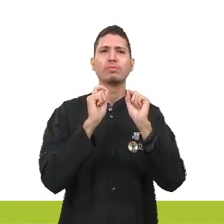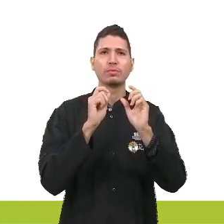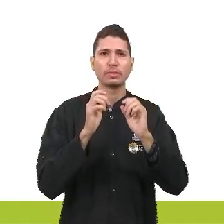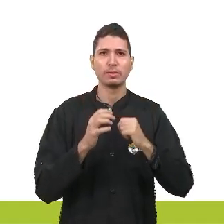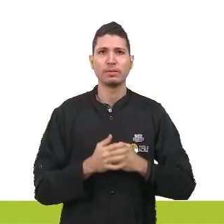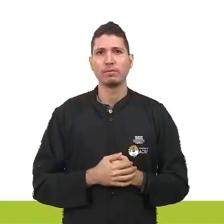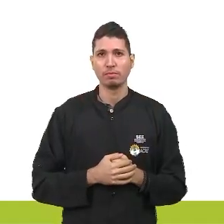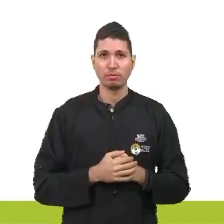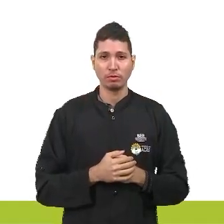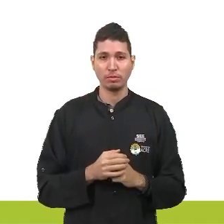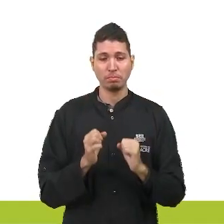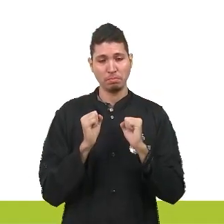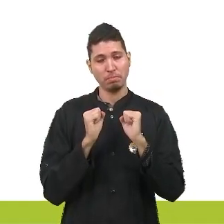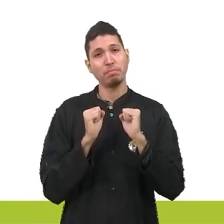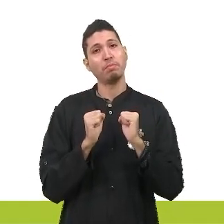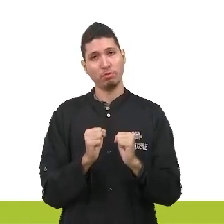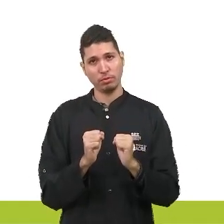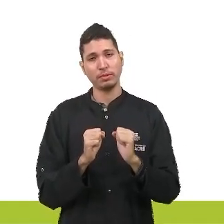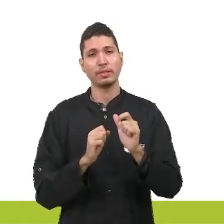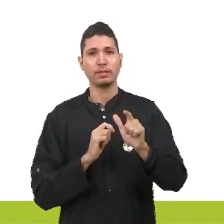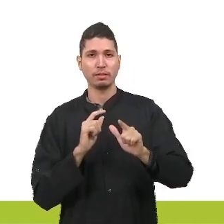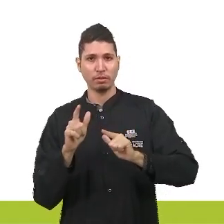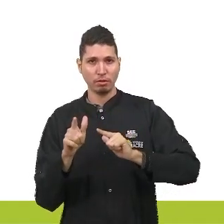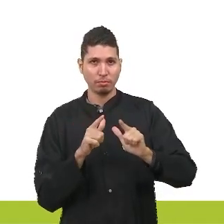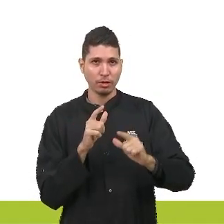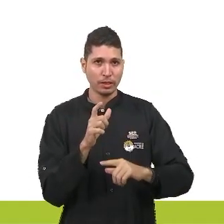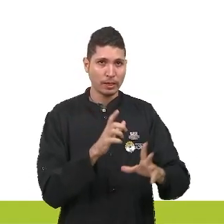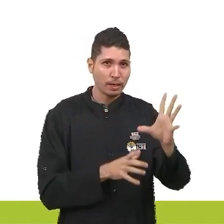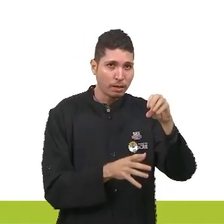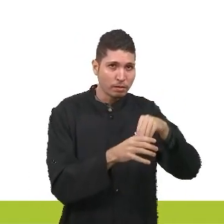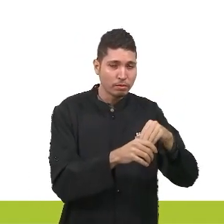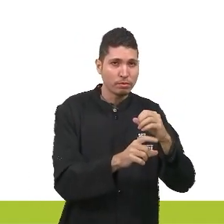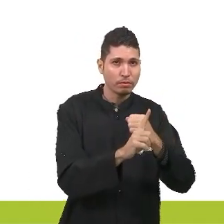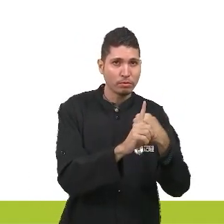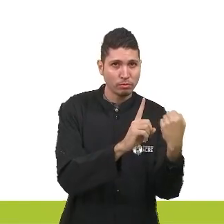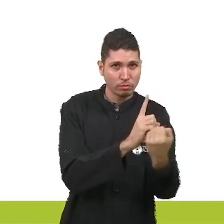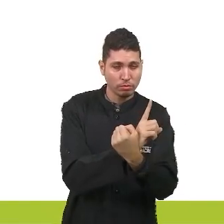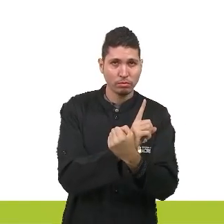estar trabalhando, né, ativamente na sociedade. E acima dos